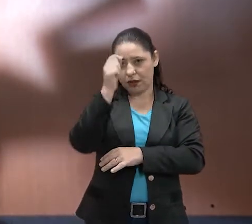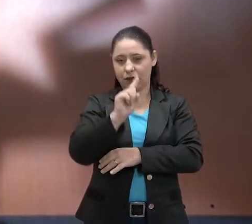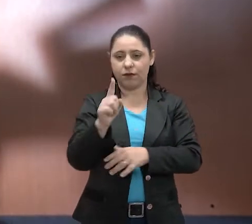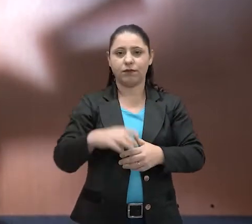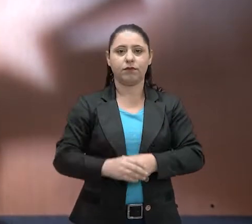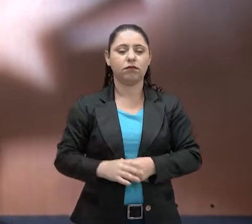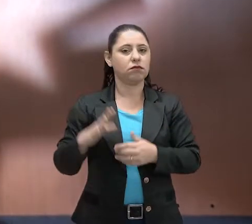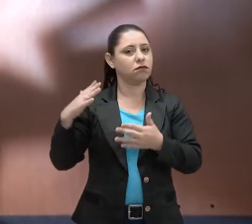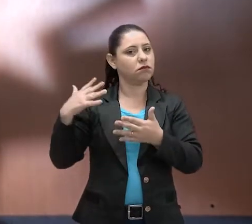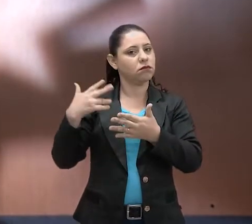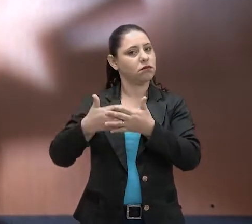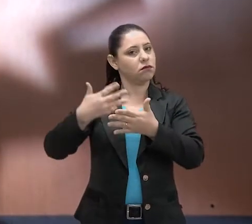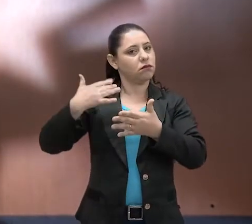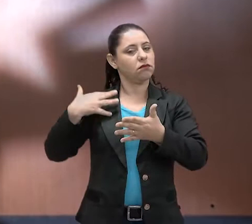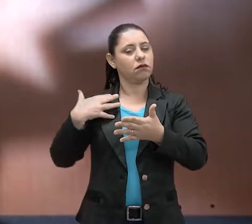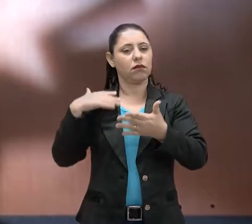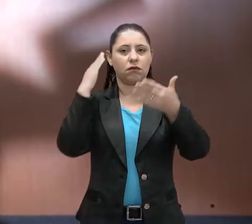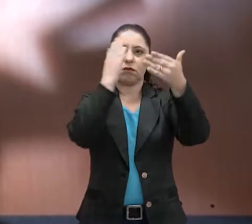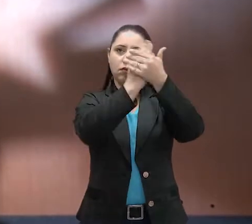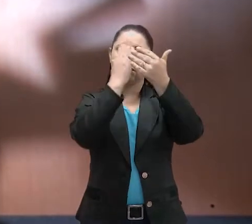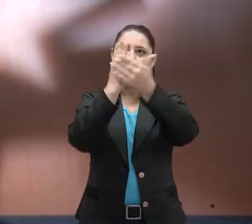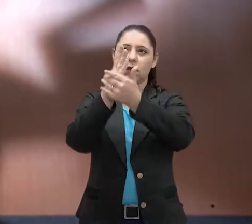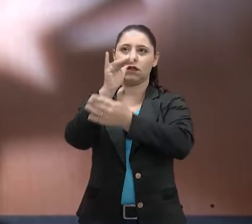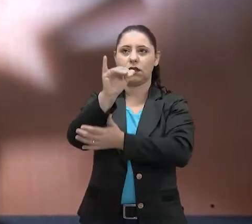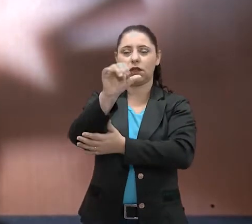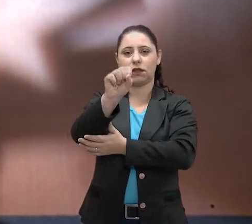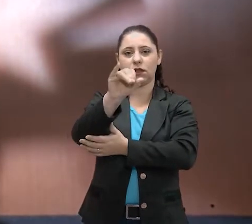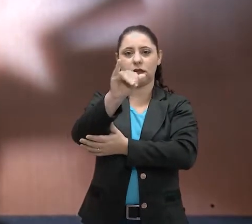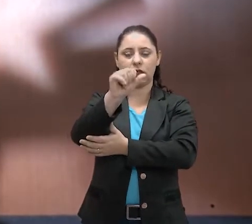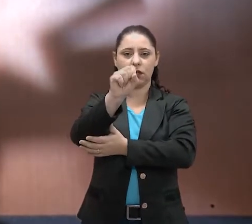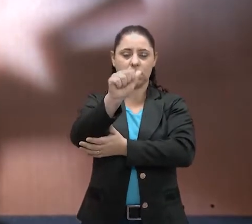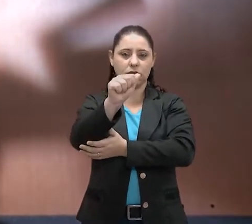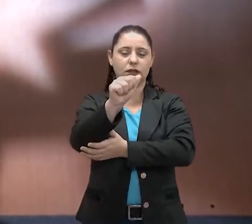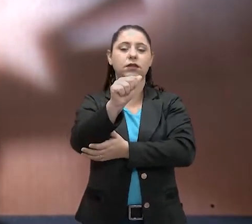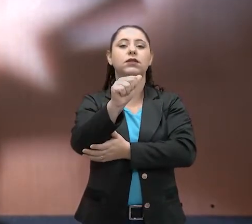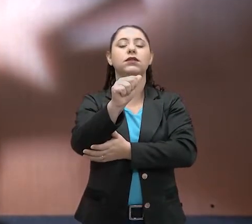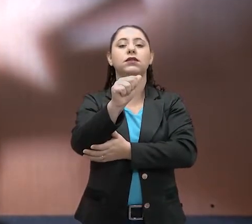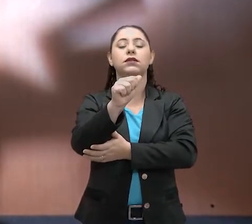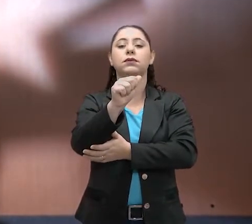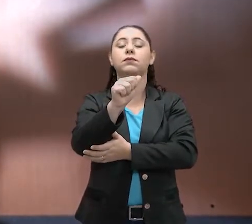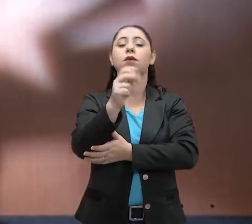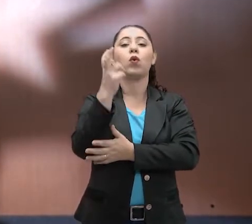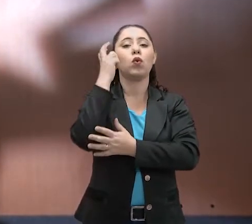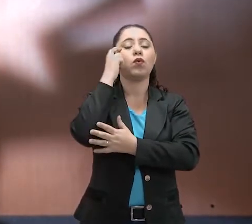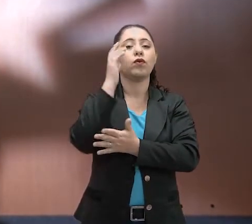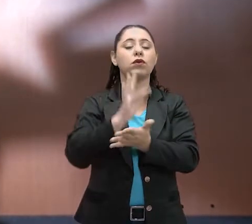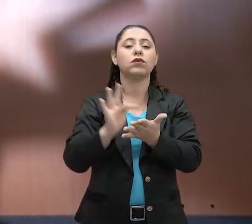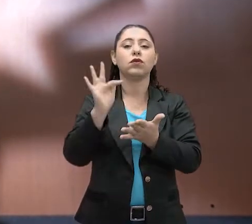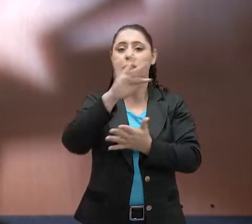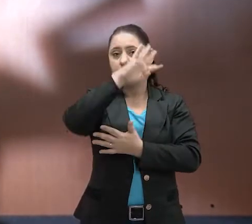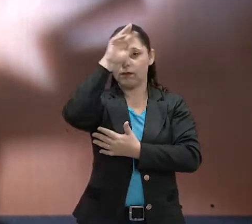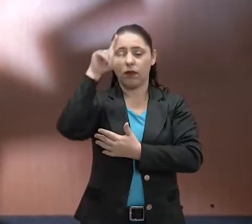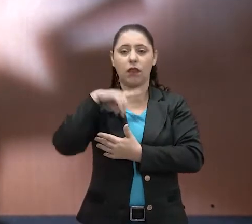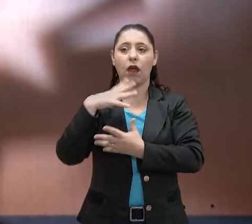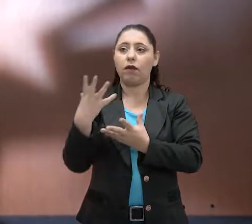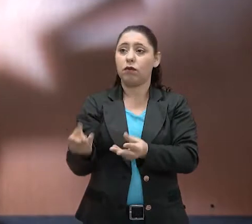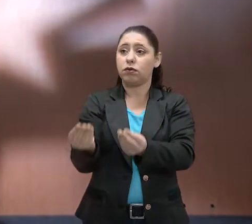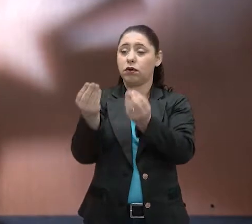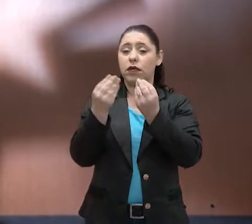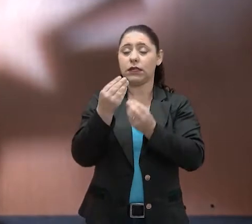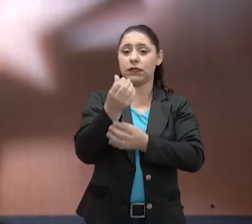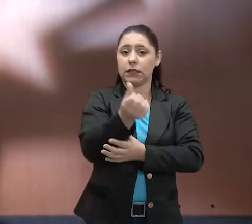se arrepender. Recentemente, a Biblioteca Estadual Isaías Paim, que fica na Fundação de Cultura de Mato Grosso do Sul,